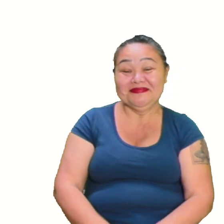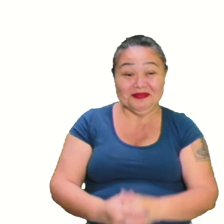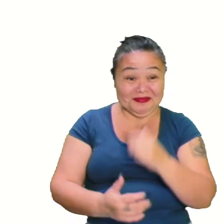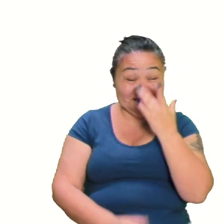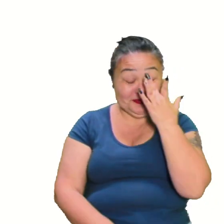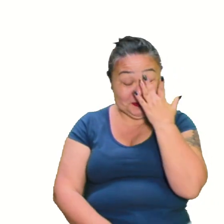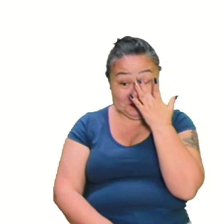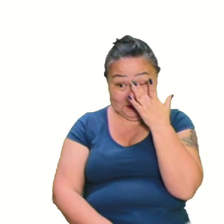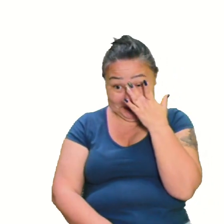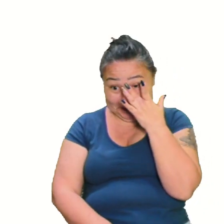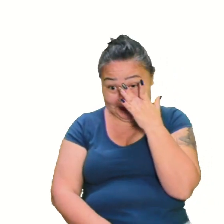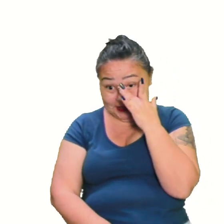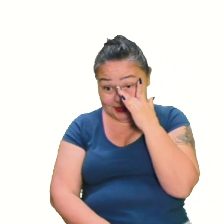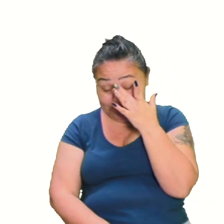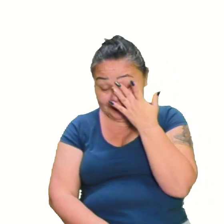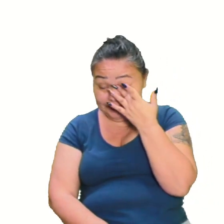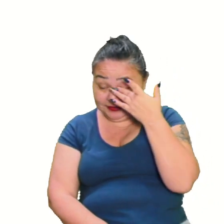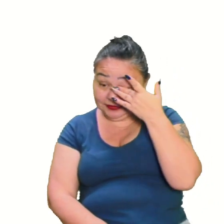Não dá.